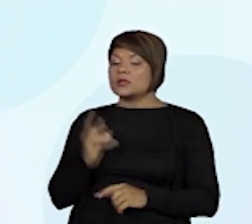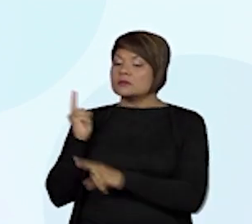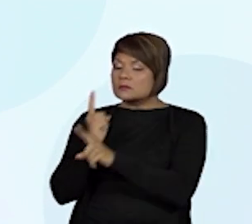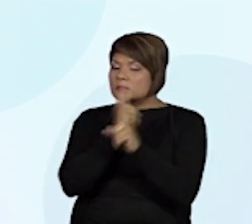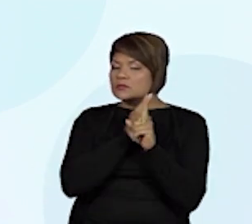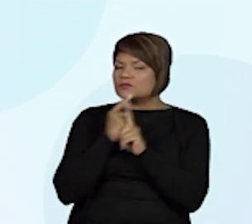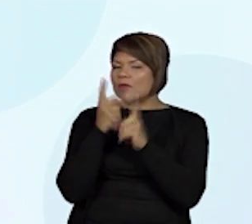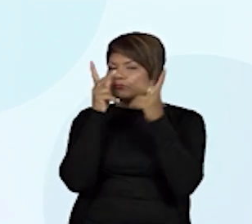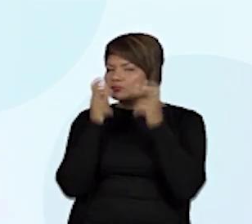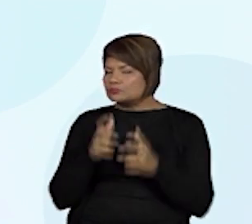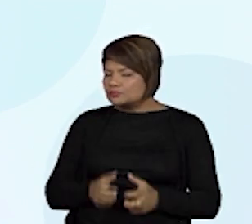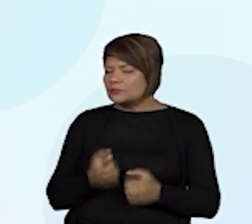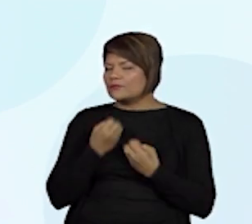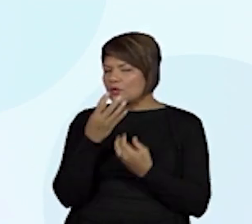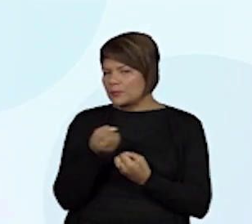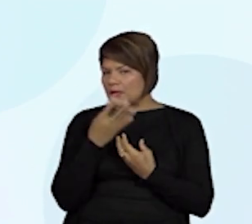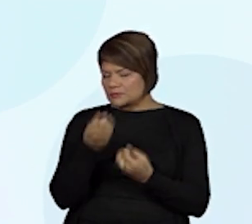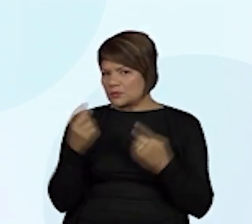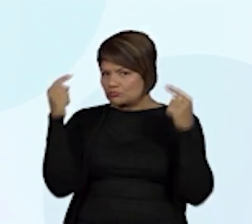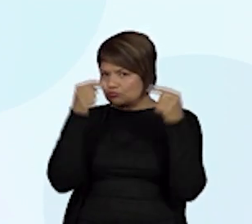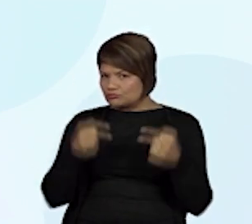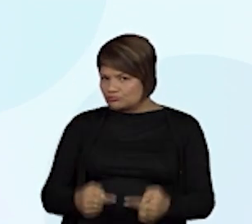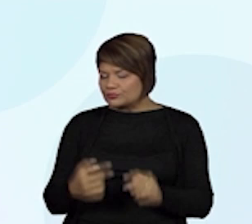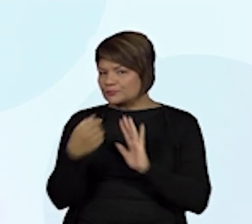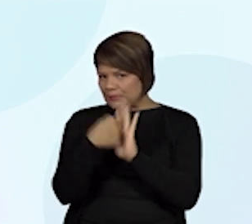algumas informações nesse tipo de texto.